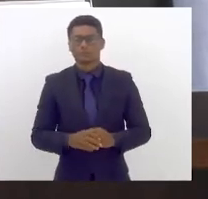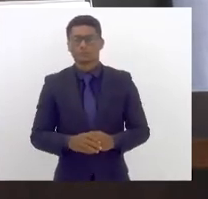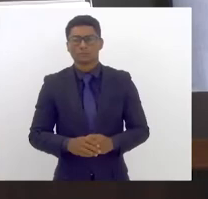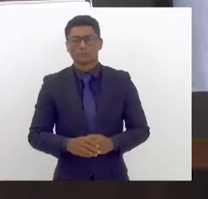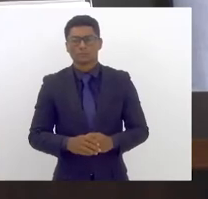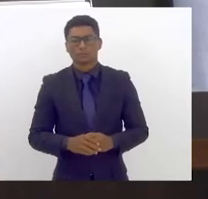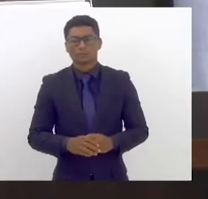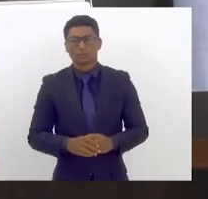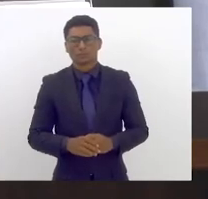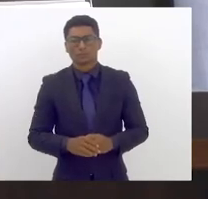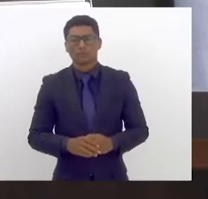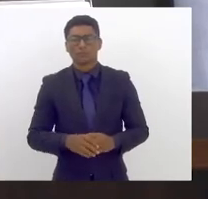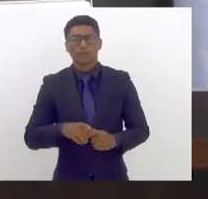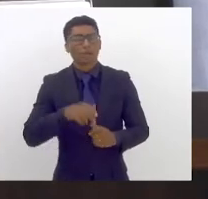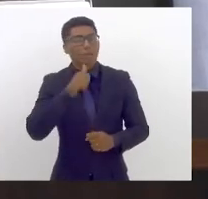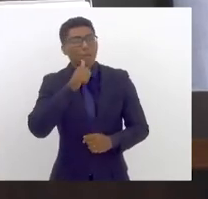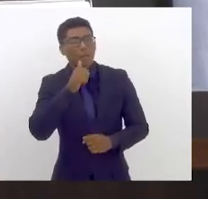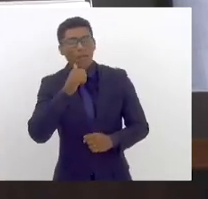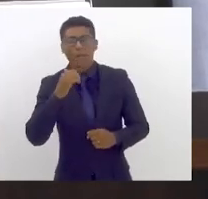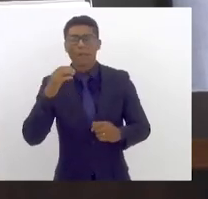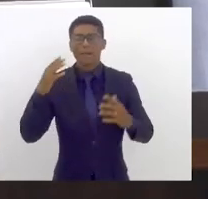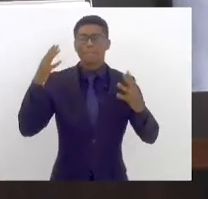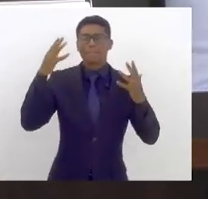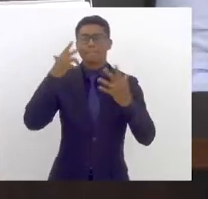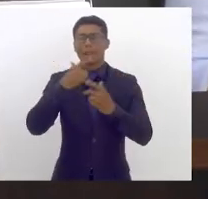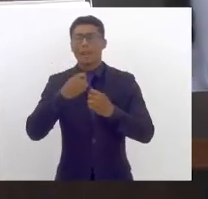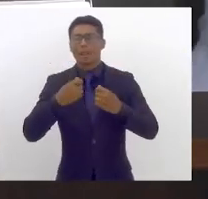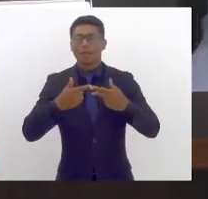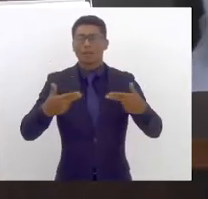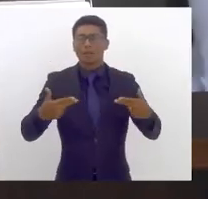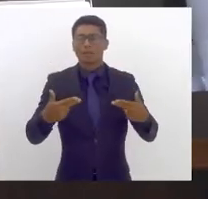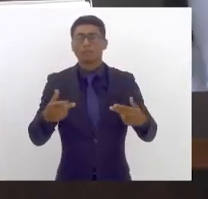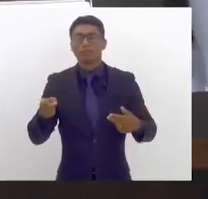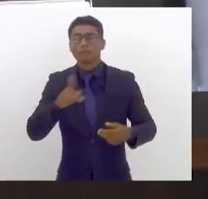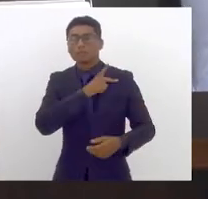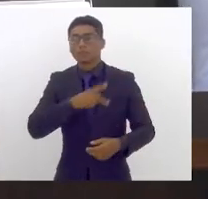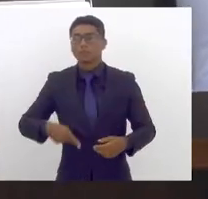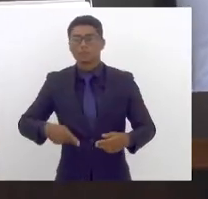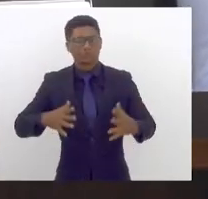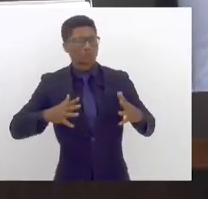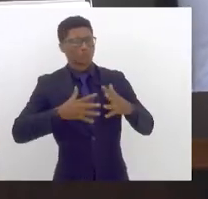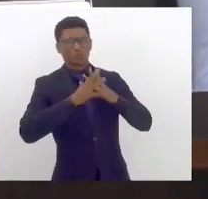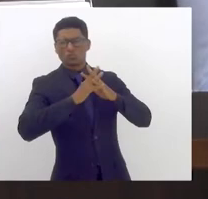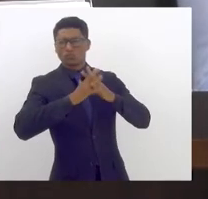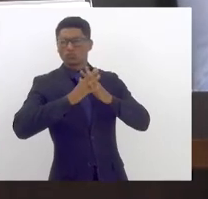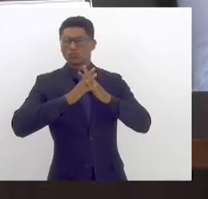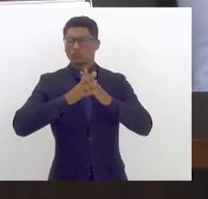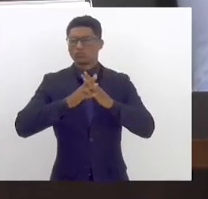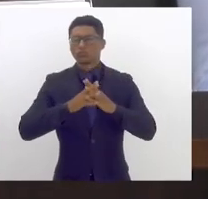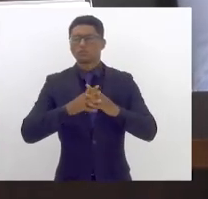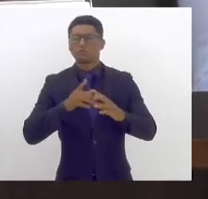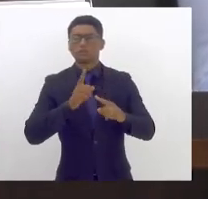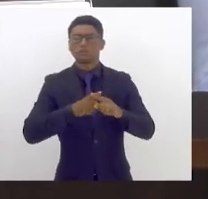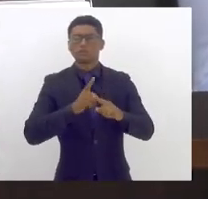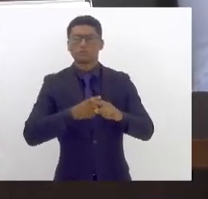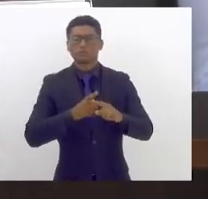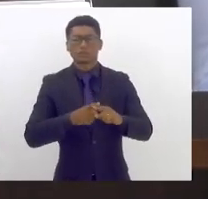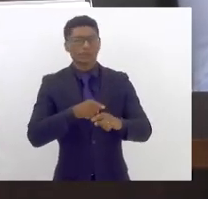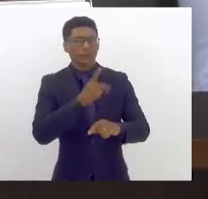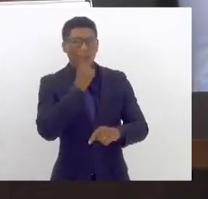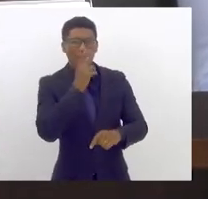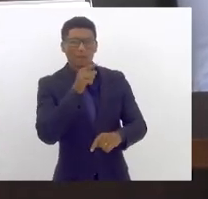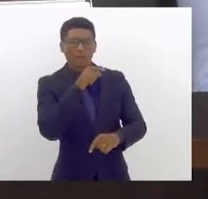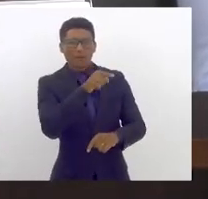relacionadas a beleza da mulher e o presidente confundiu aquilo dali como se fosse uma possibilidade de prostituição